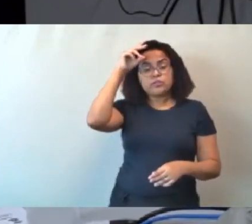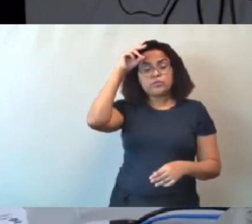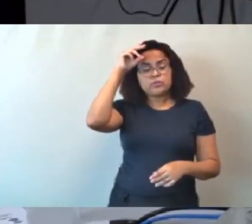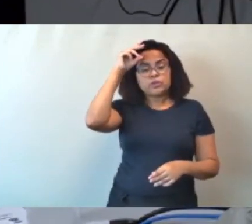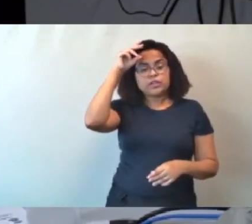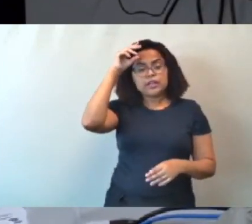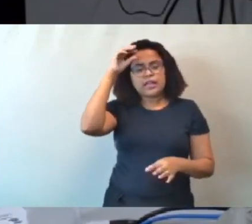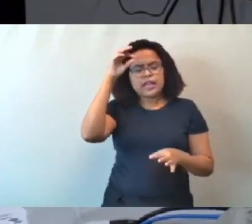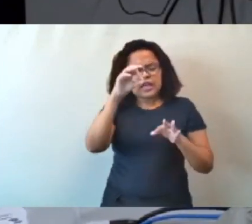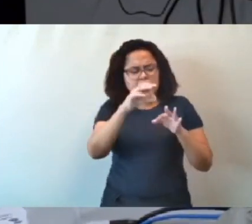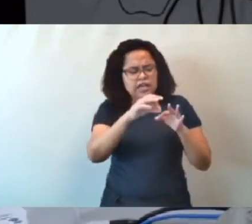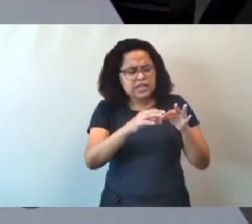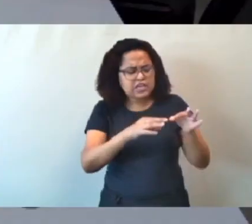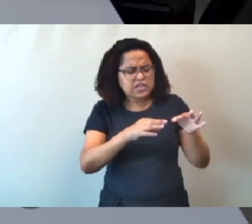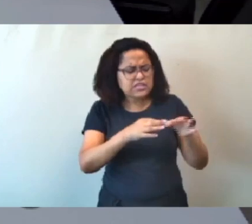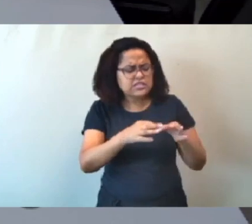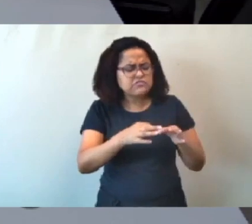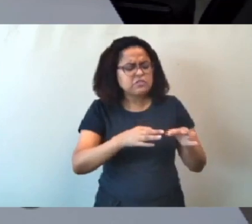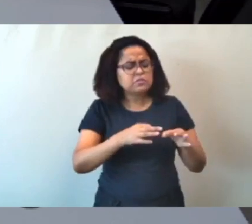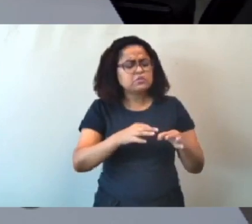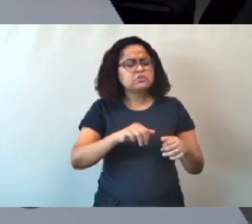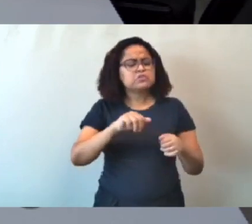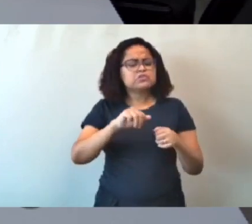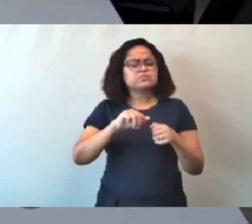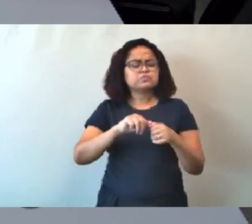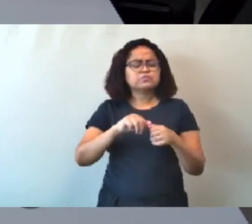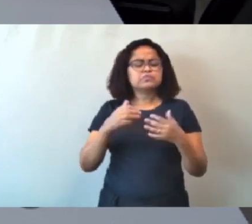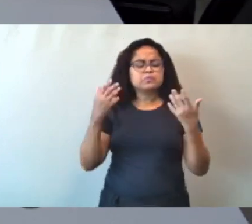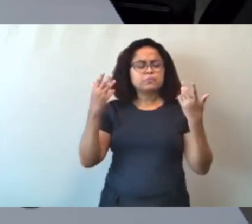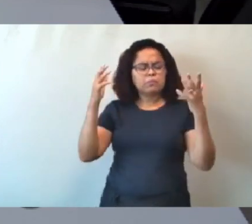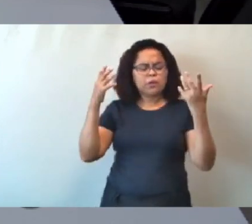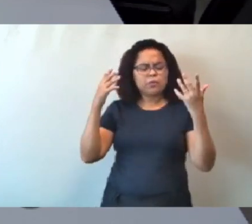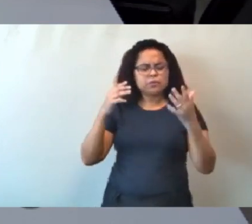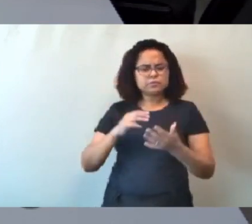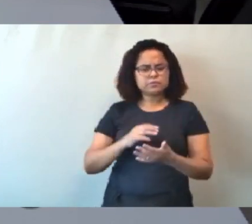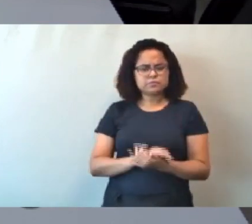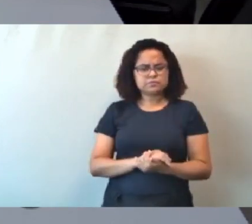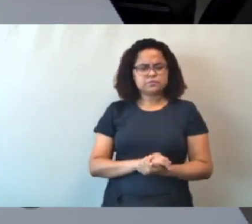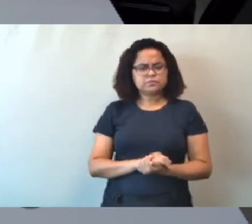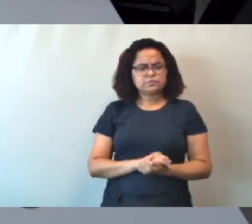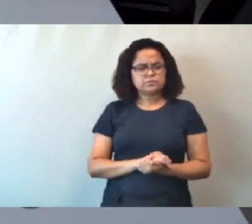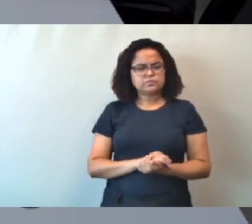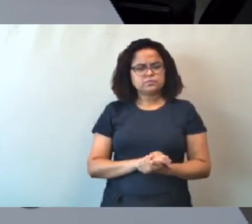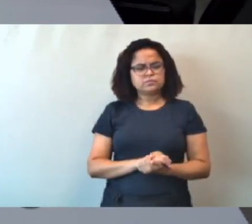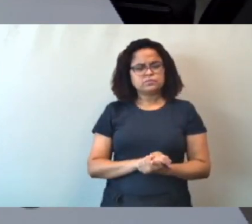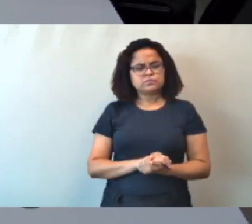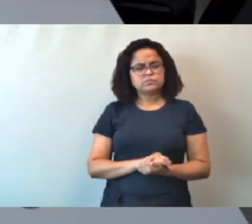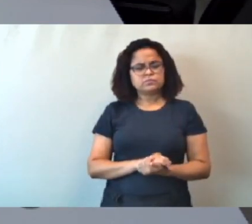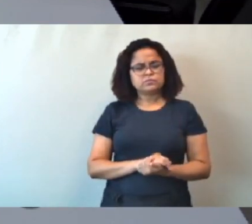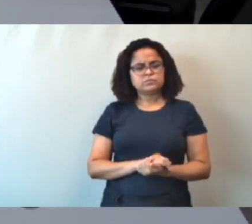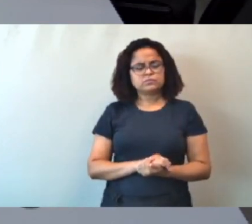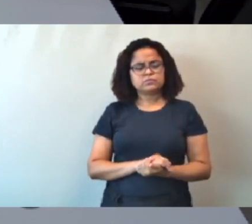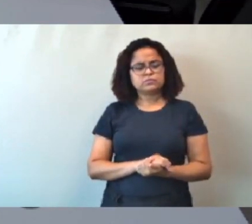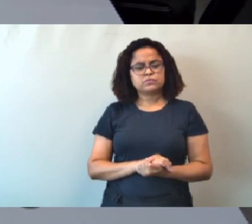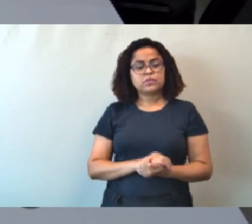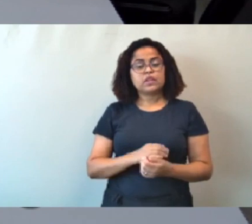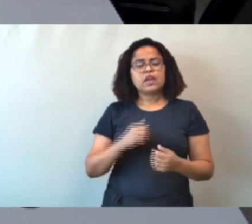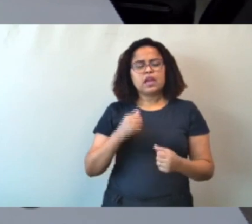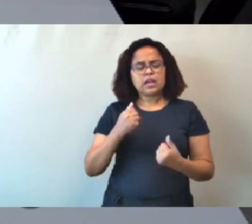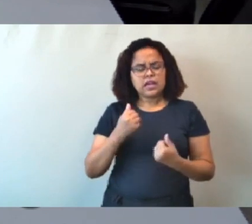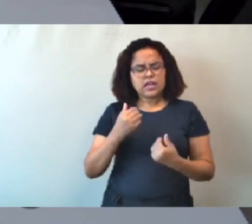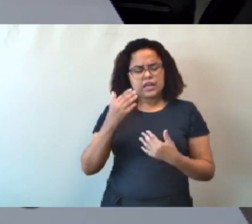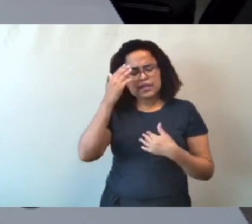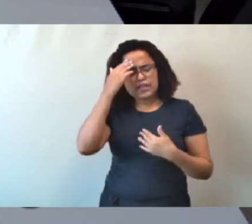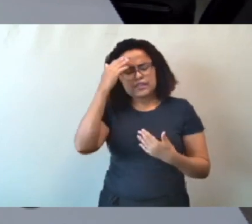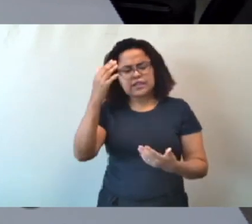execução. Parabéns. Obrigado, vereador. Agradeço a todos os amigos aqui pelo apoio, pela força. E também não posso